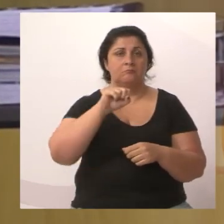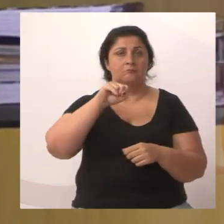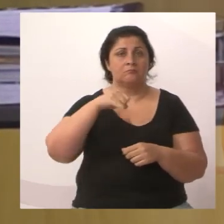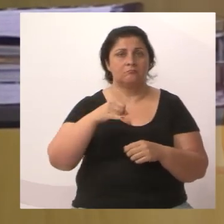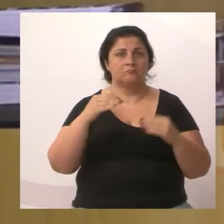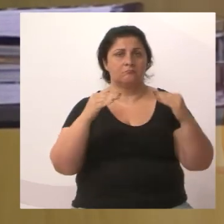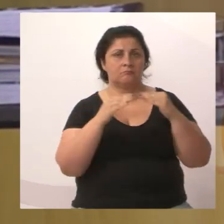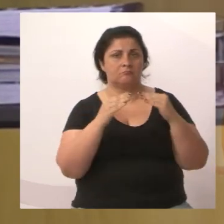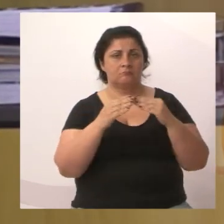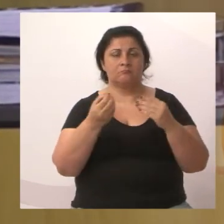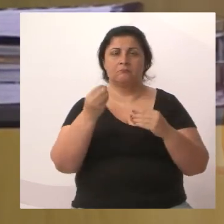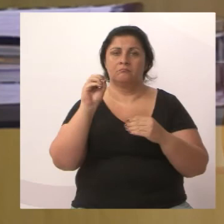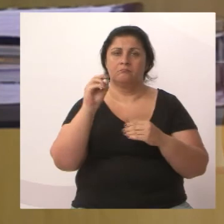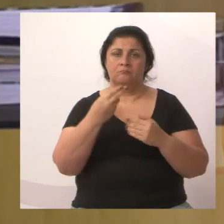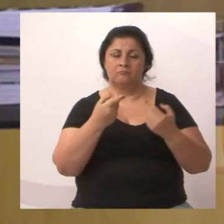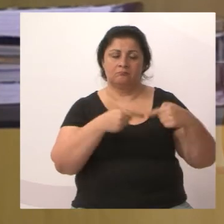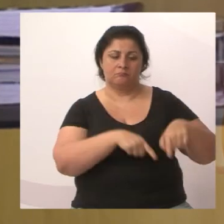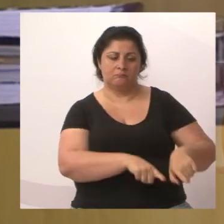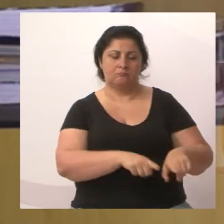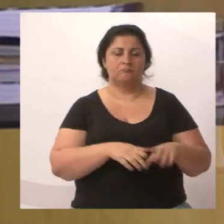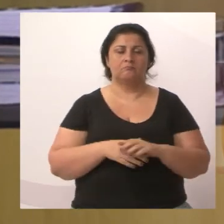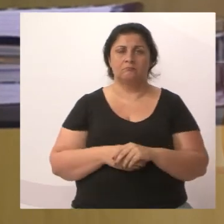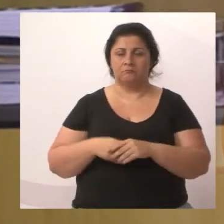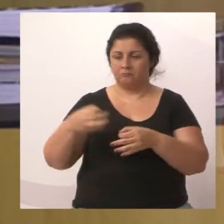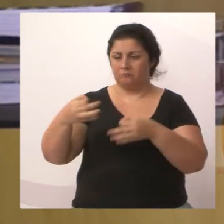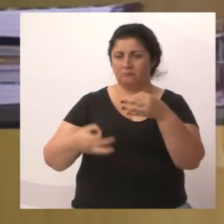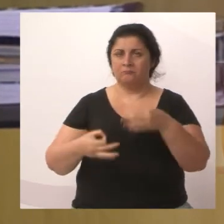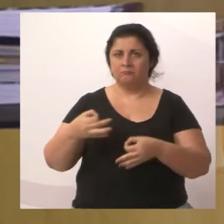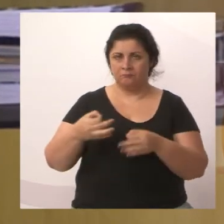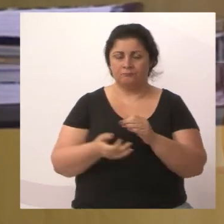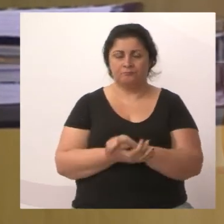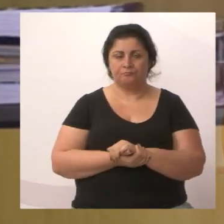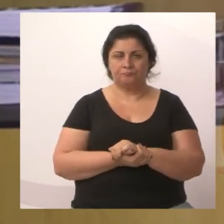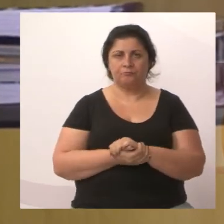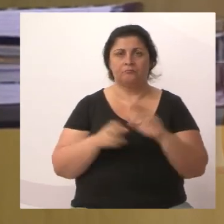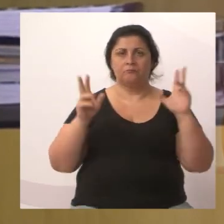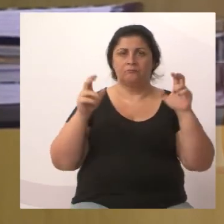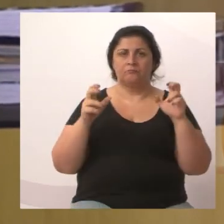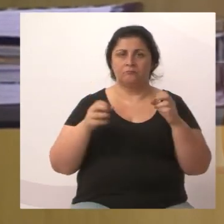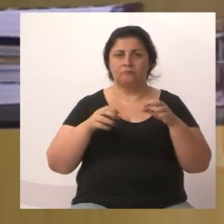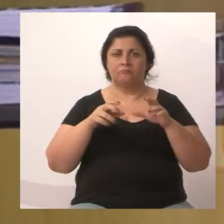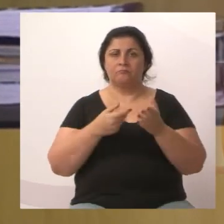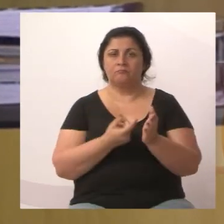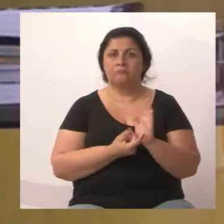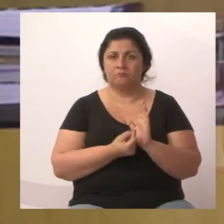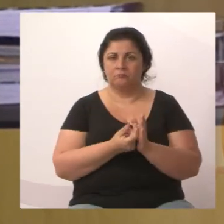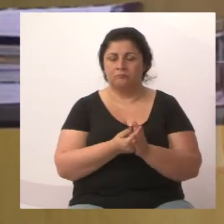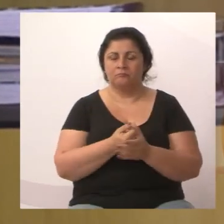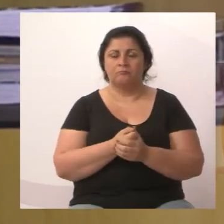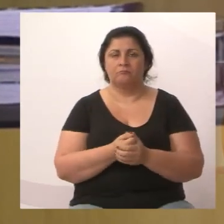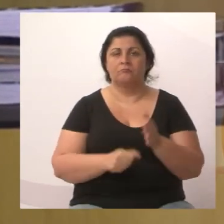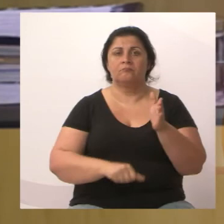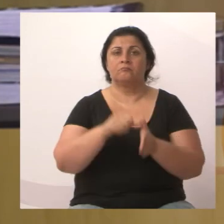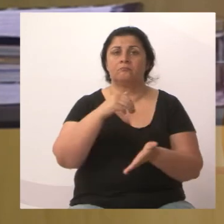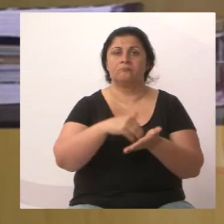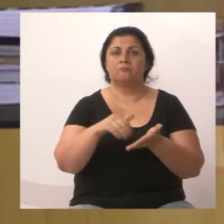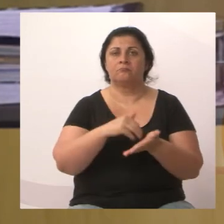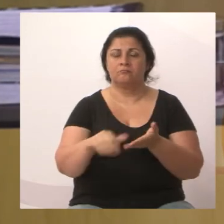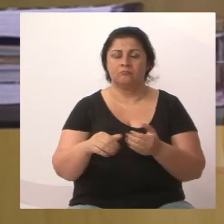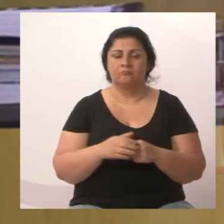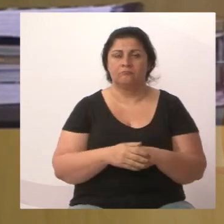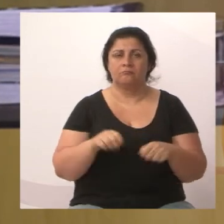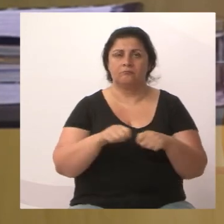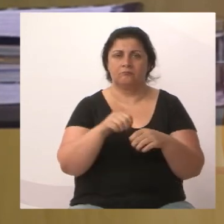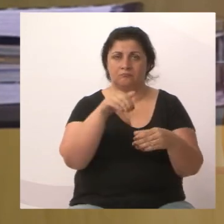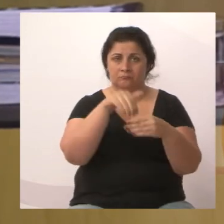parecer do Tribunal de Contas do Estado de São Paulo referentes às contas em julgamento. Dito isto, peço ao primeiro secretário que